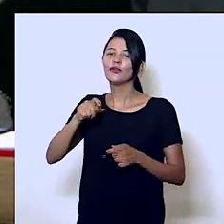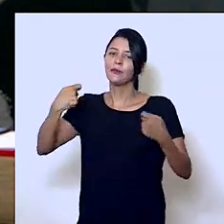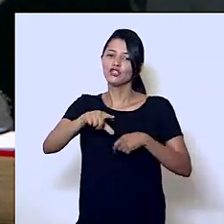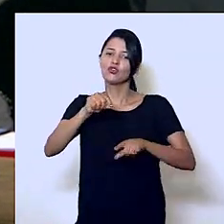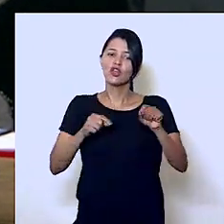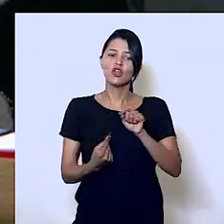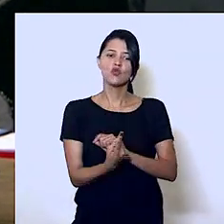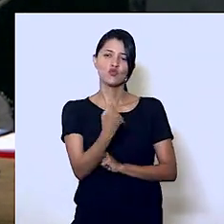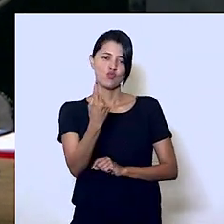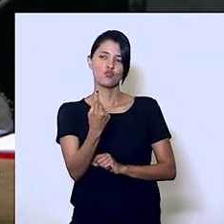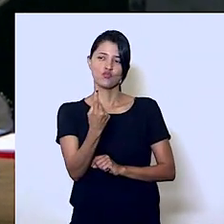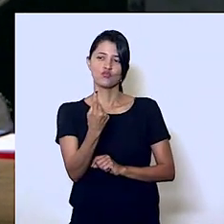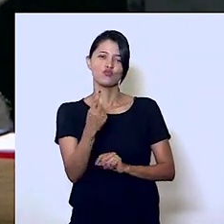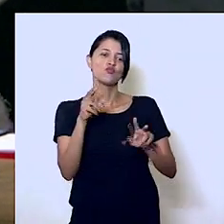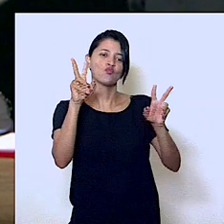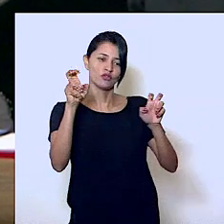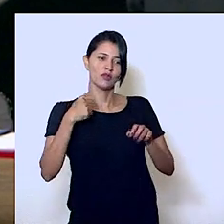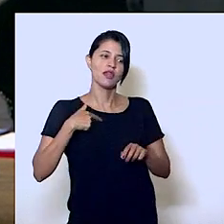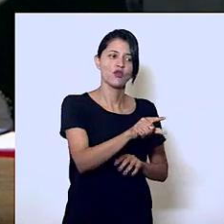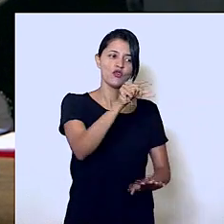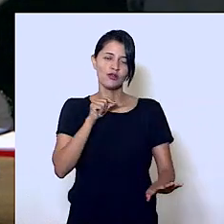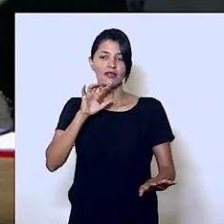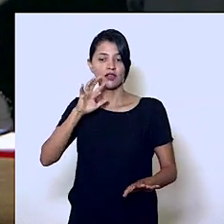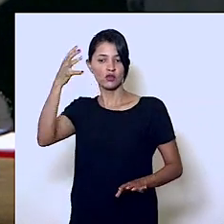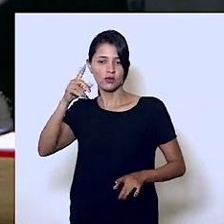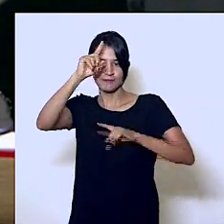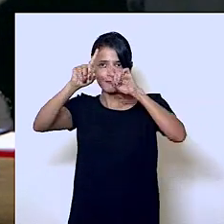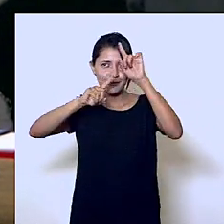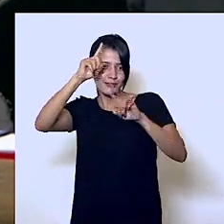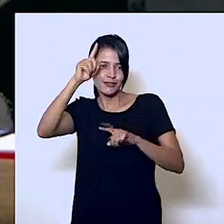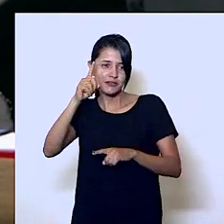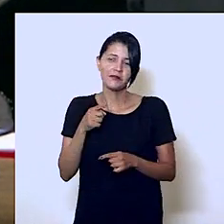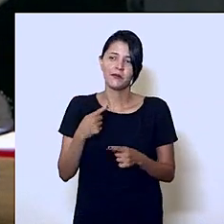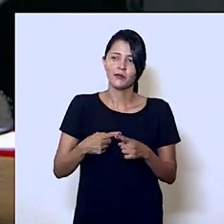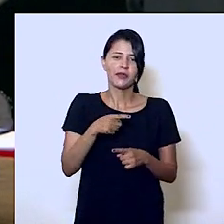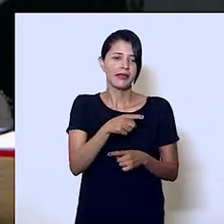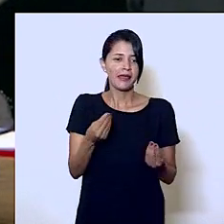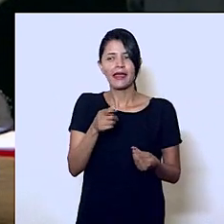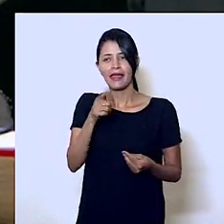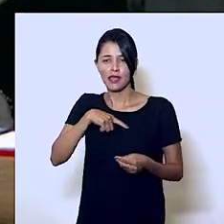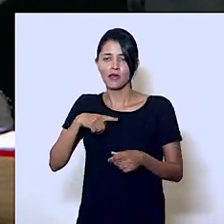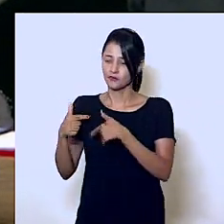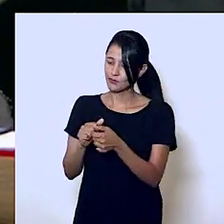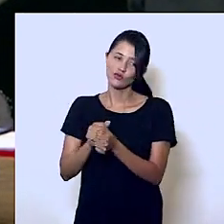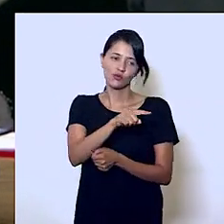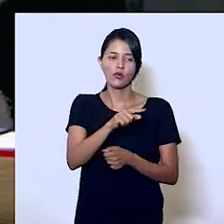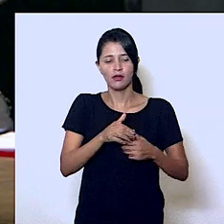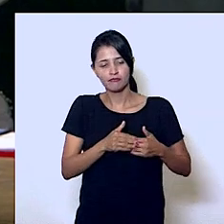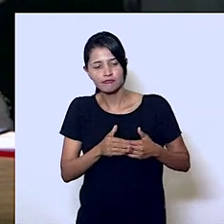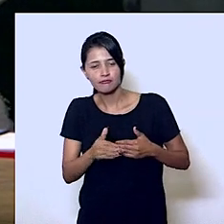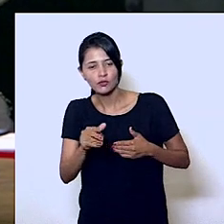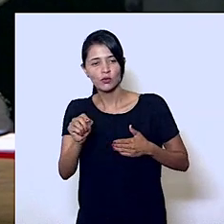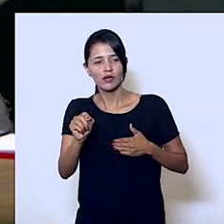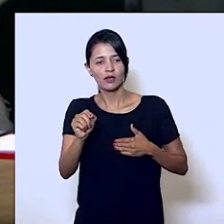Eu escolhi o Paulo das soluções criativas, que o Paulo, eu trabalhei com o Paulo durante o período que ele foi